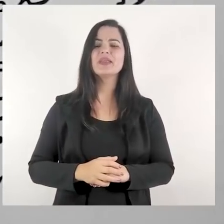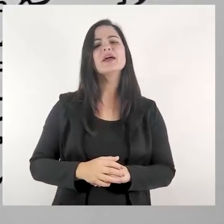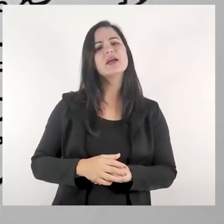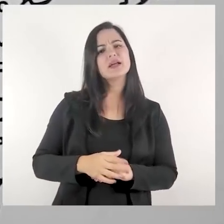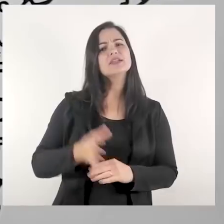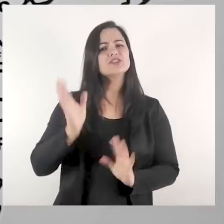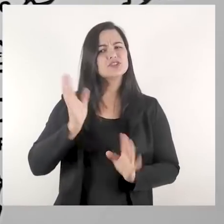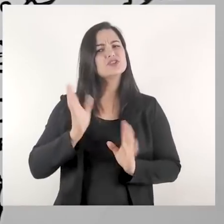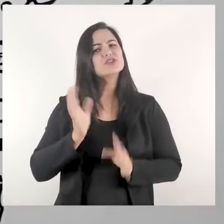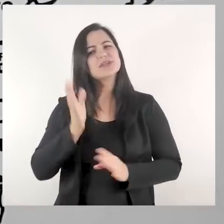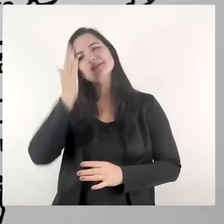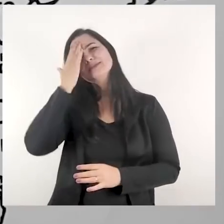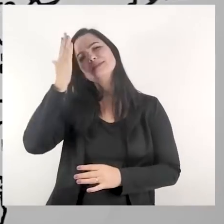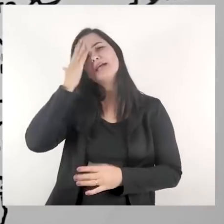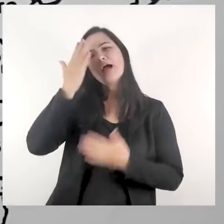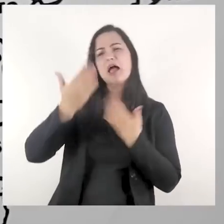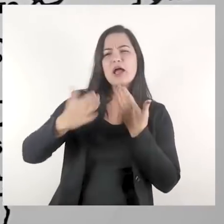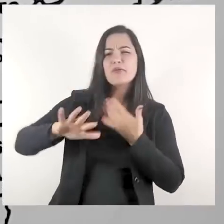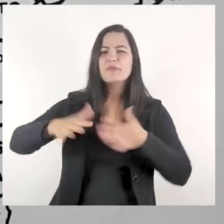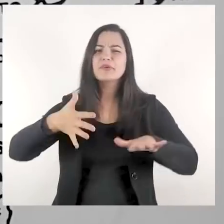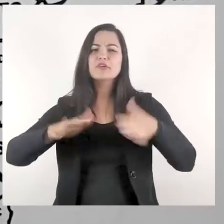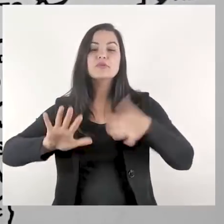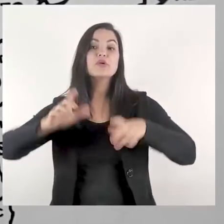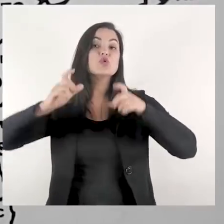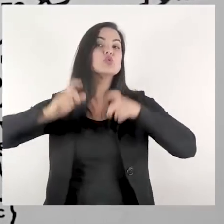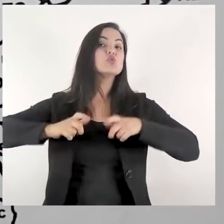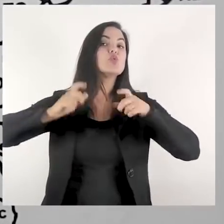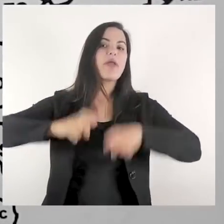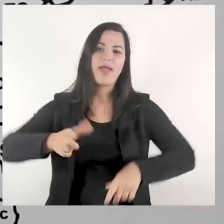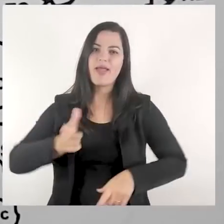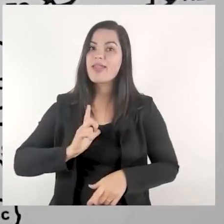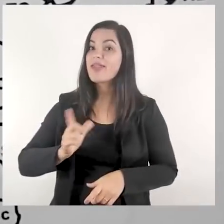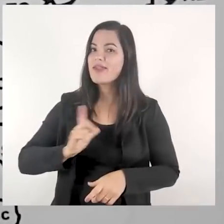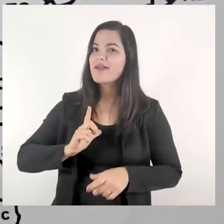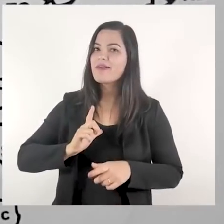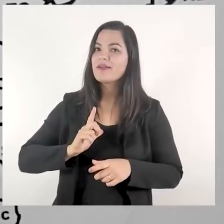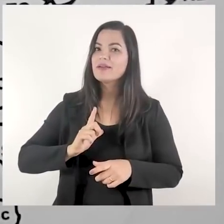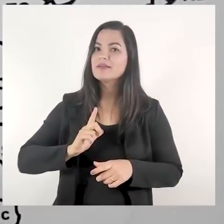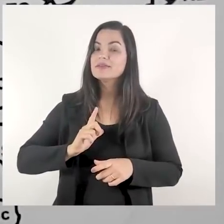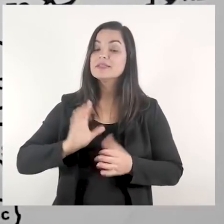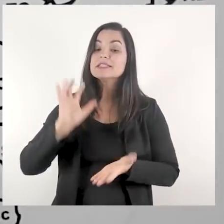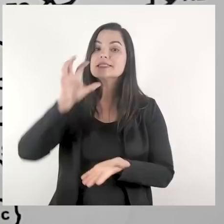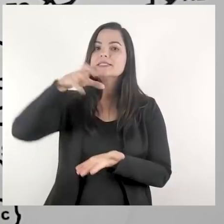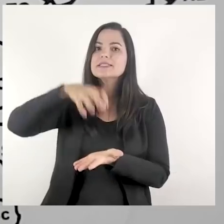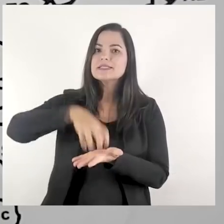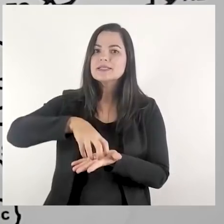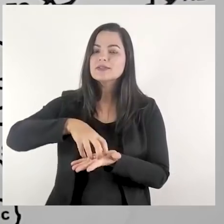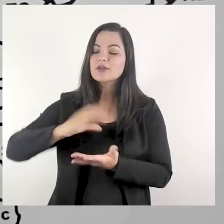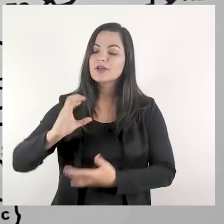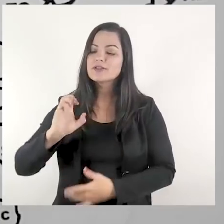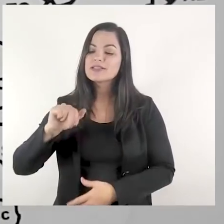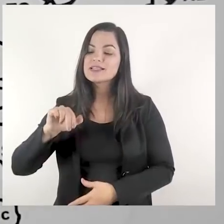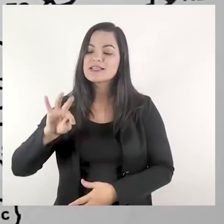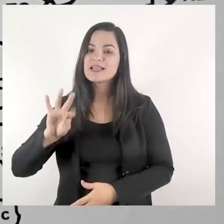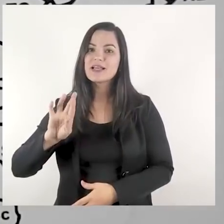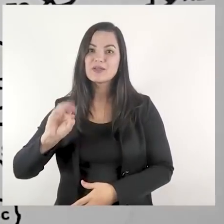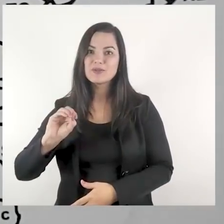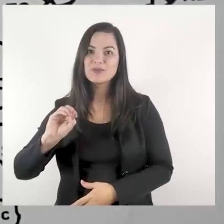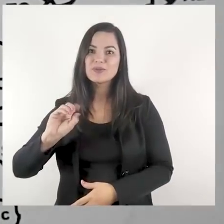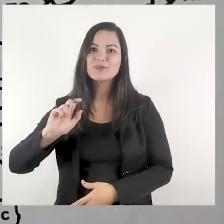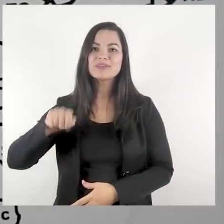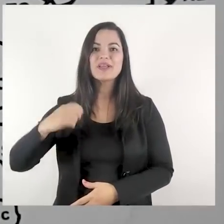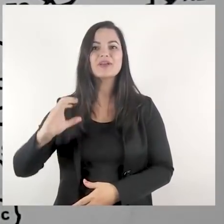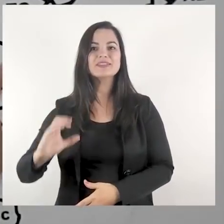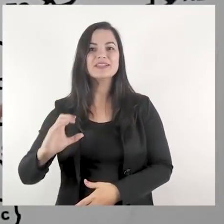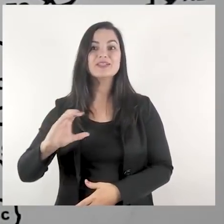para ter mais ou menos uma ideia por onde esses estados estão. Centro-Oeste. Então, está bem no centro aqui